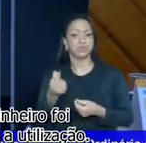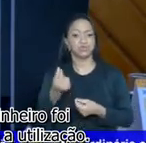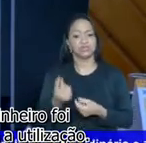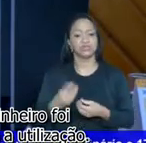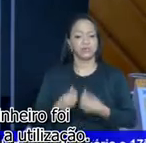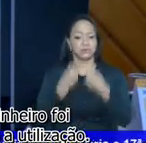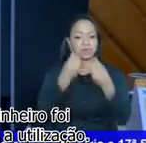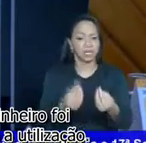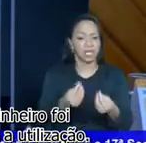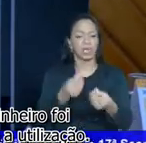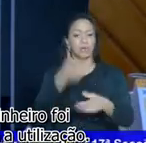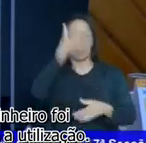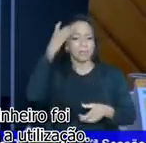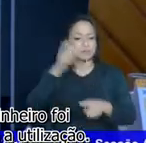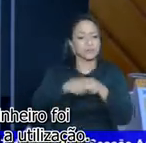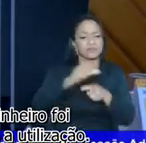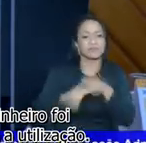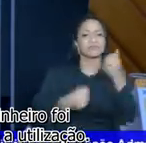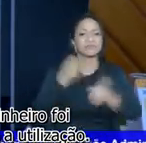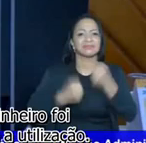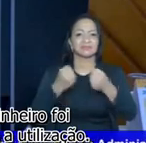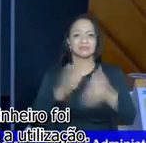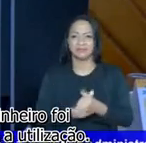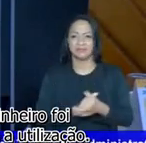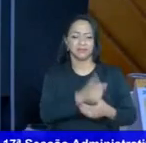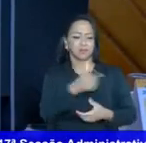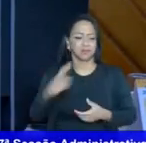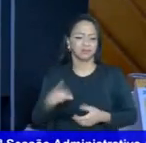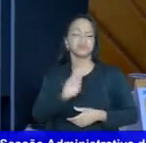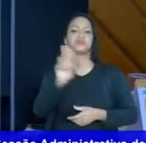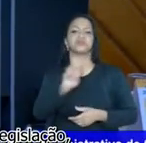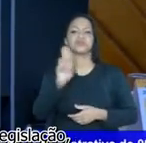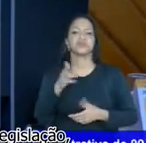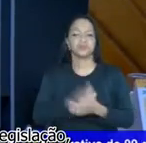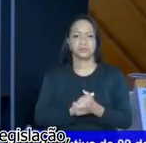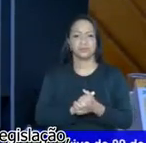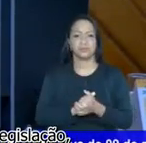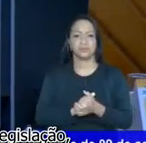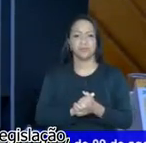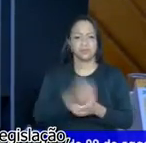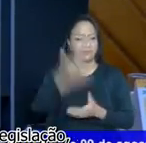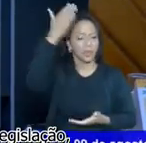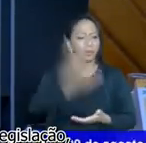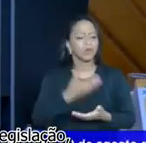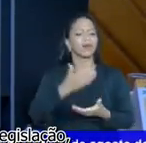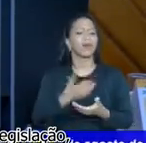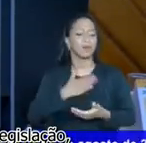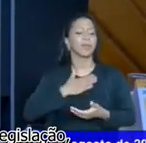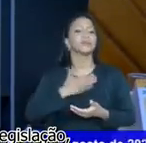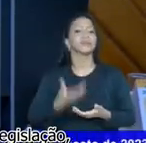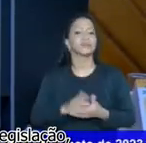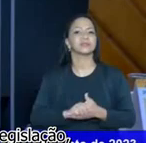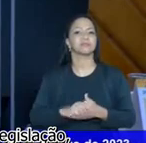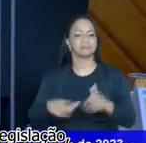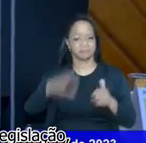para o locador e retirado noutra ponta e nunca houve a utilização. A forma de me provar que houve a utilização é